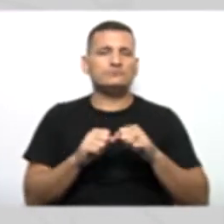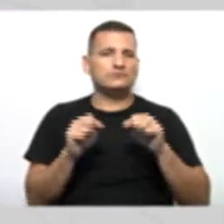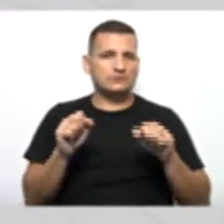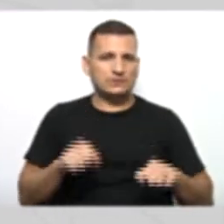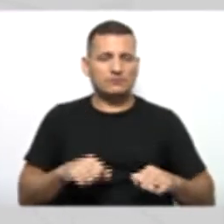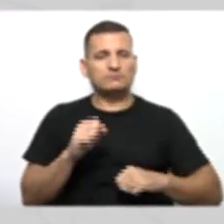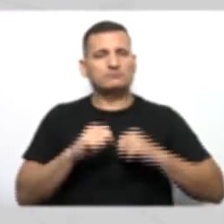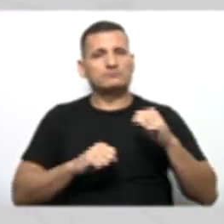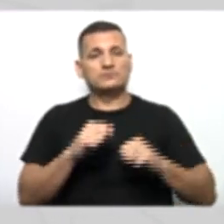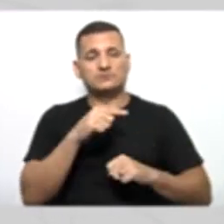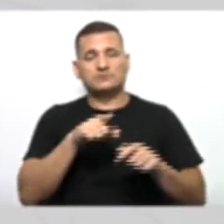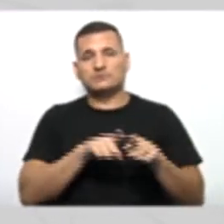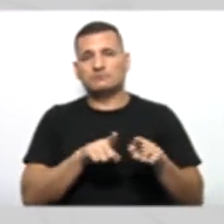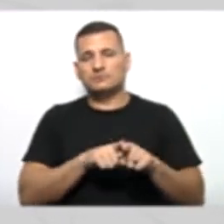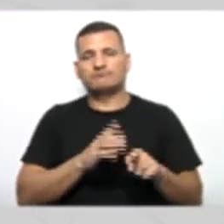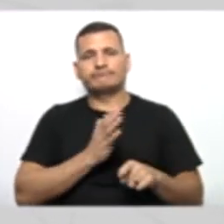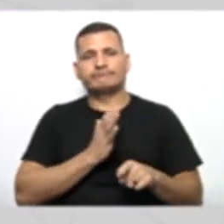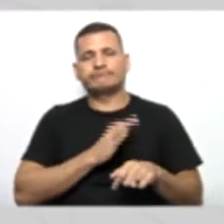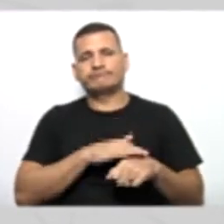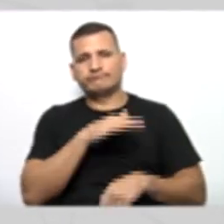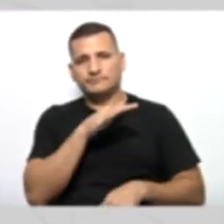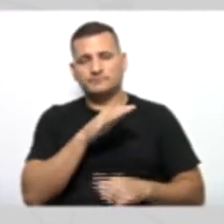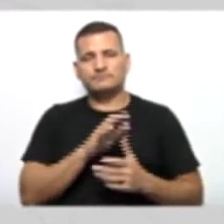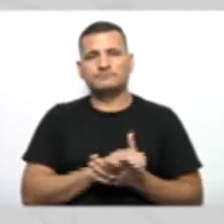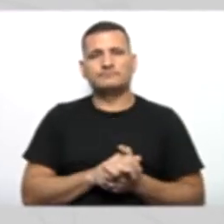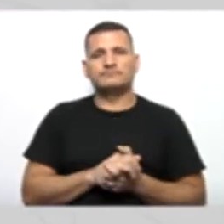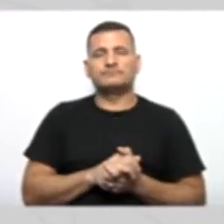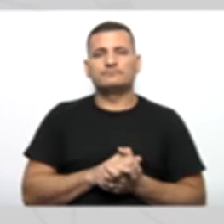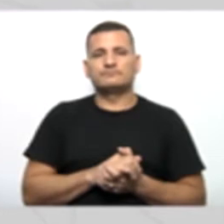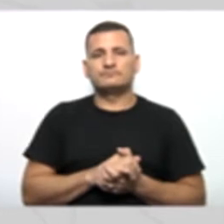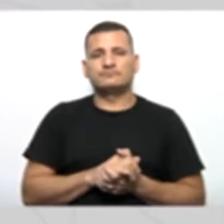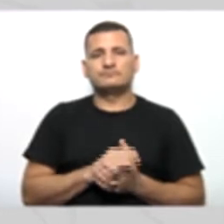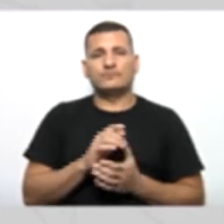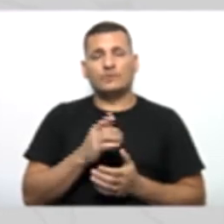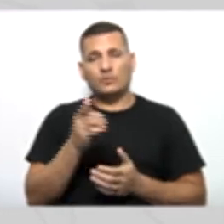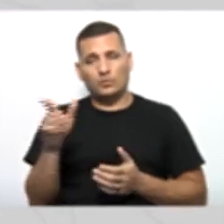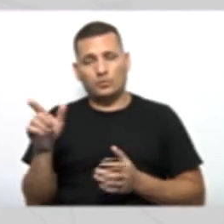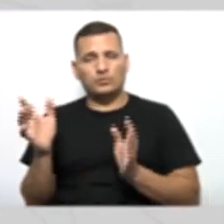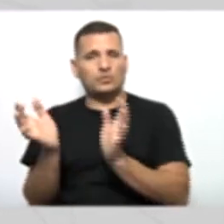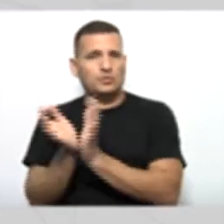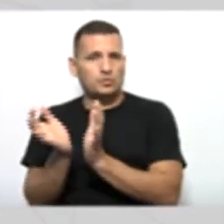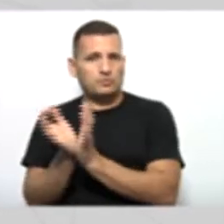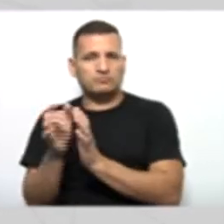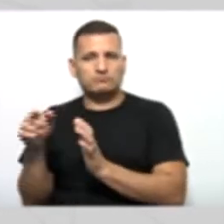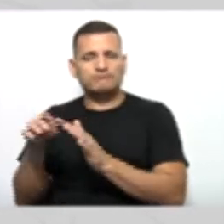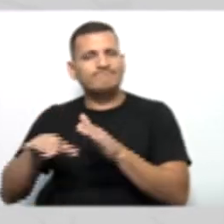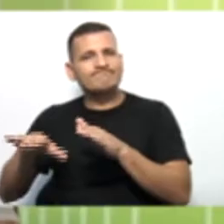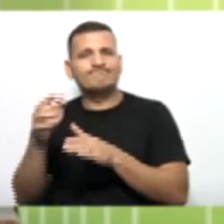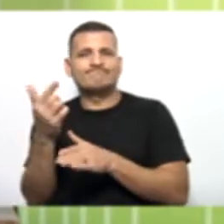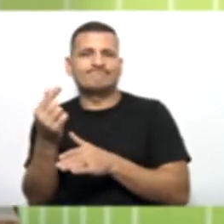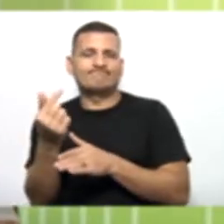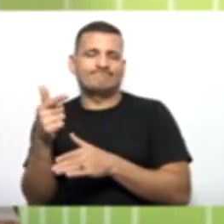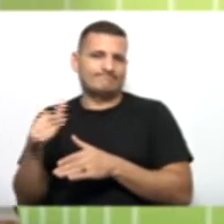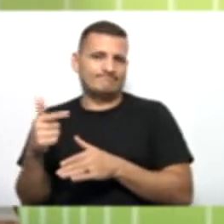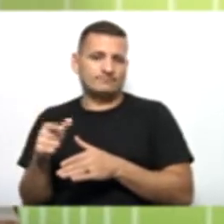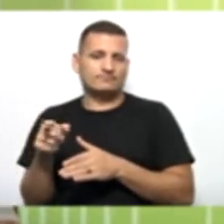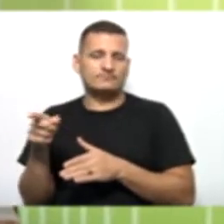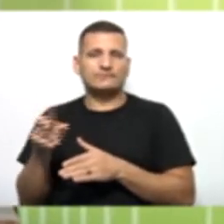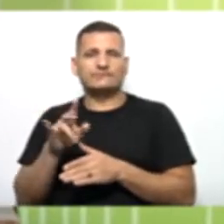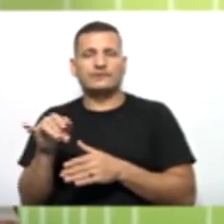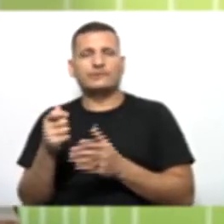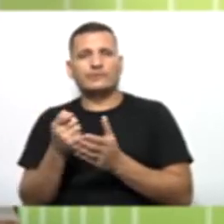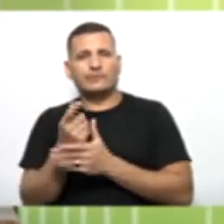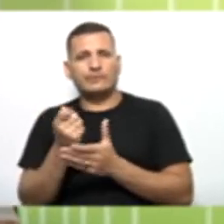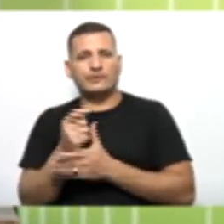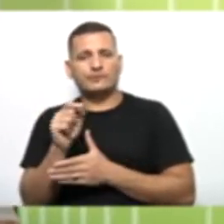e ficar mais rica. Enquanto aquela parte, aquela classe da sociedade que não tem recursos financeiros, ela vai comprar a